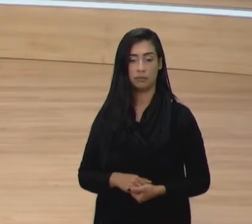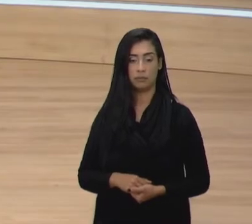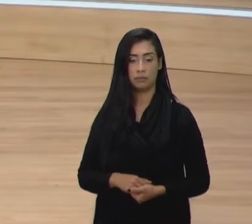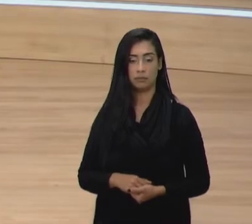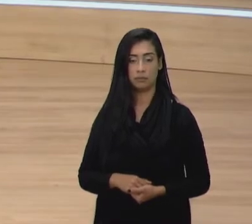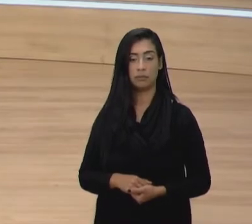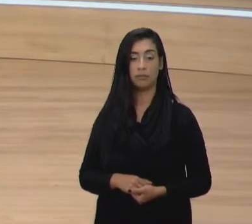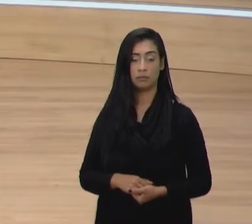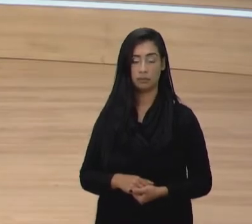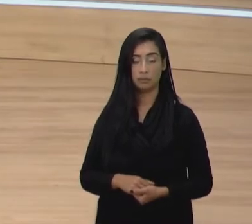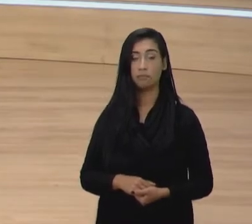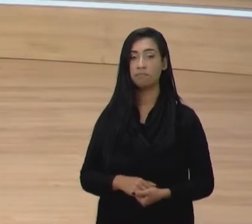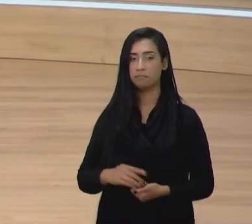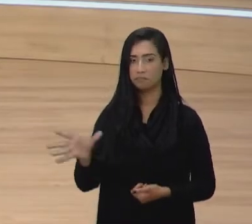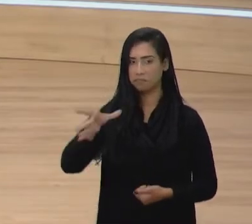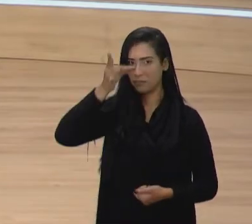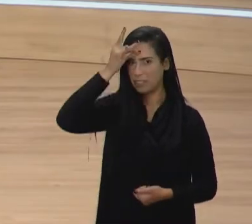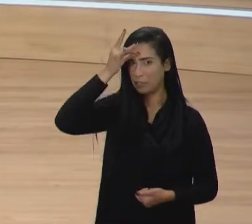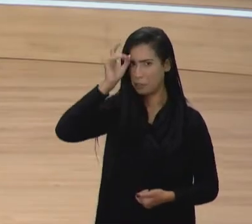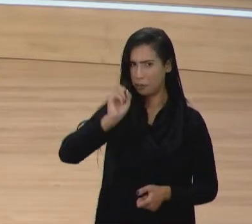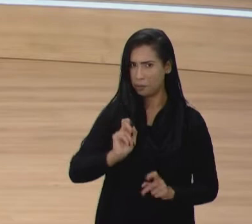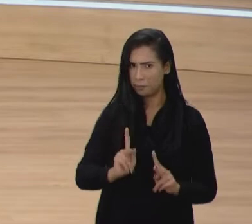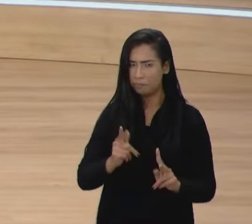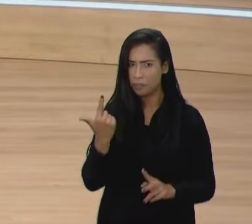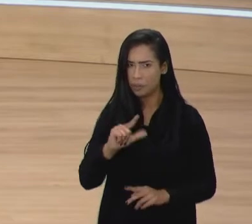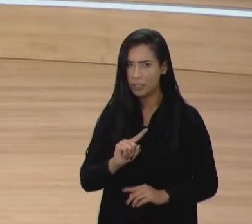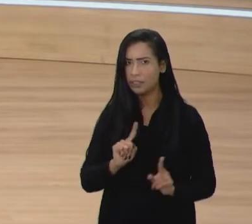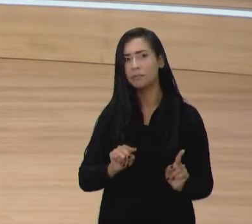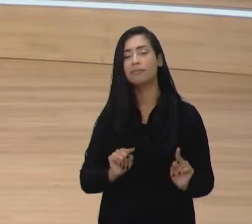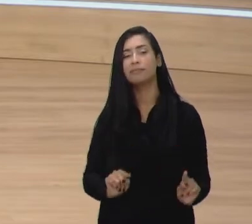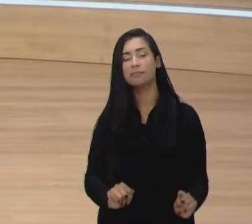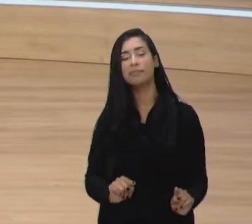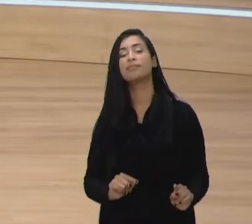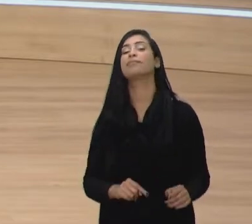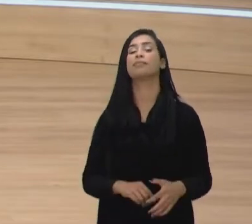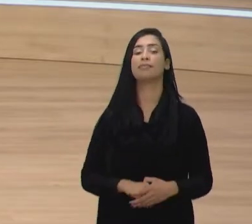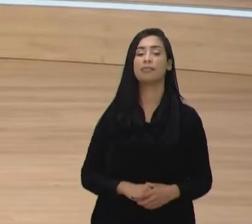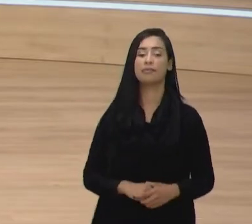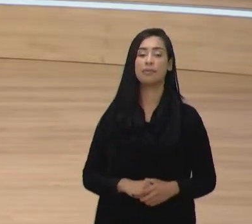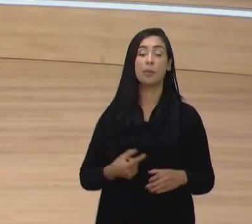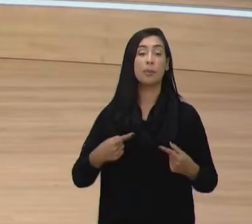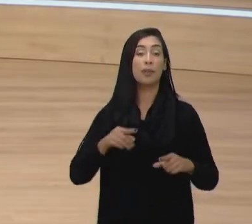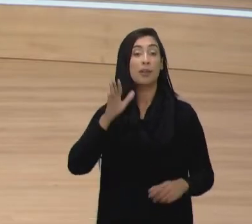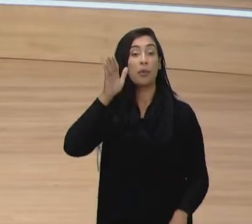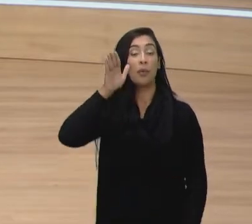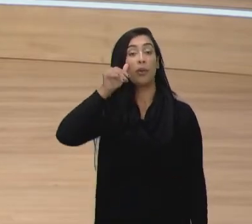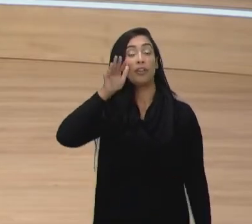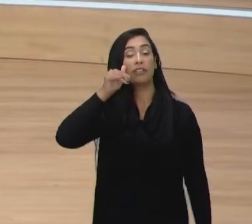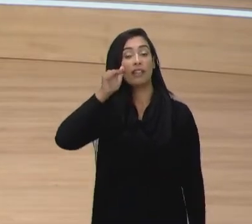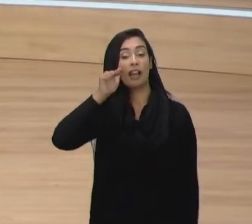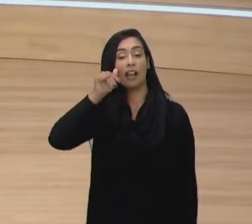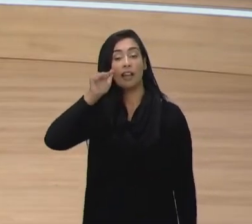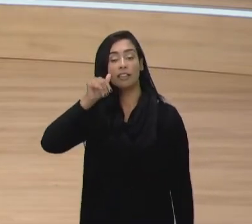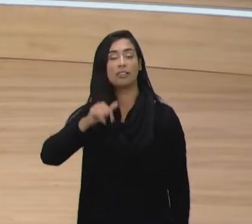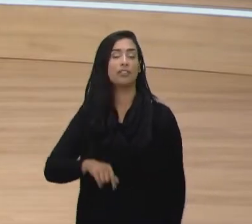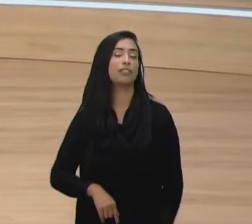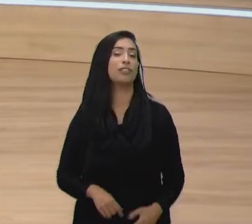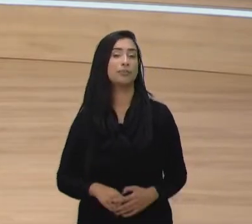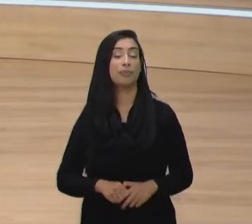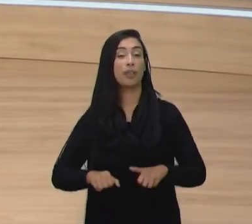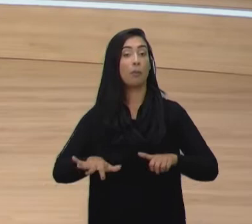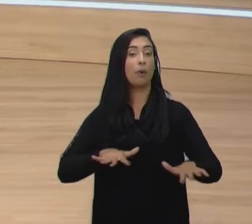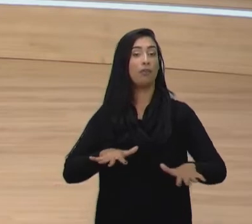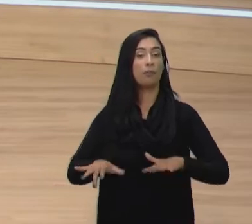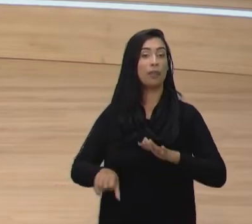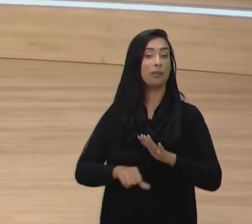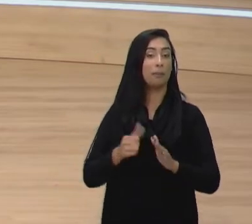voltou, juntou. Parou. Segura. Vamos lá na música? Curiosidades. Esse primeiro movimento nós chamamos